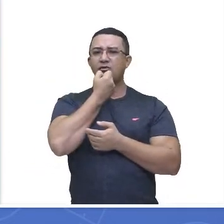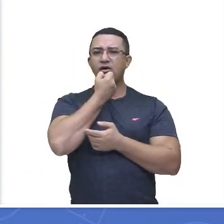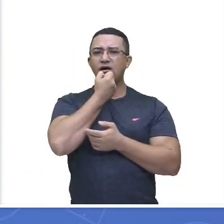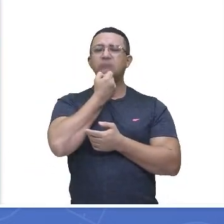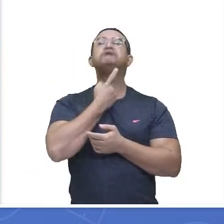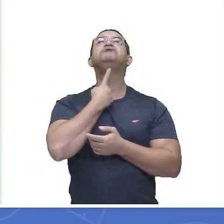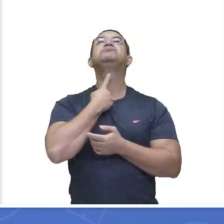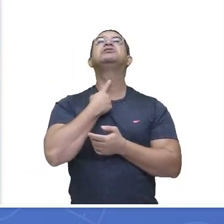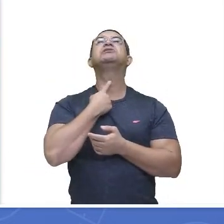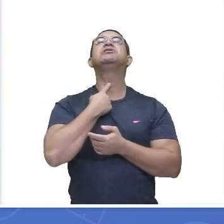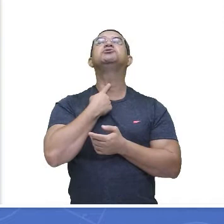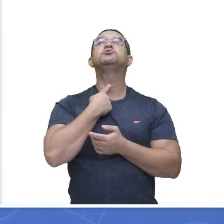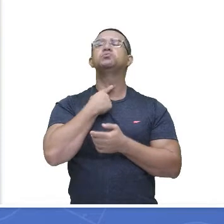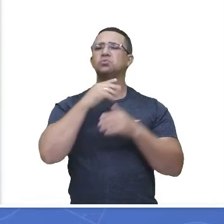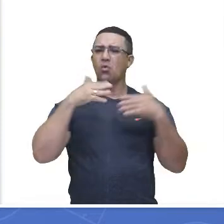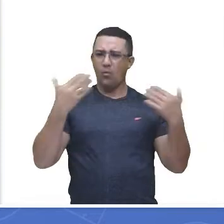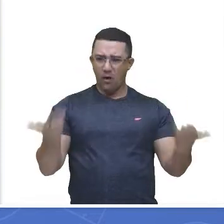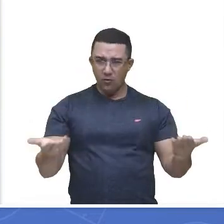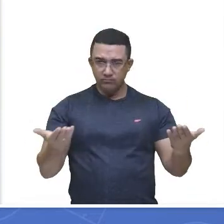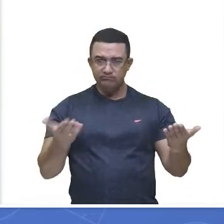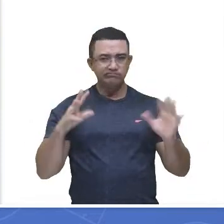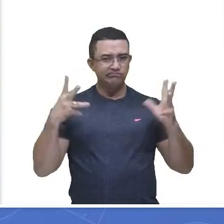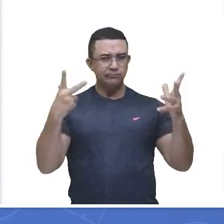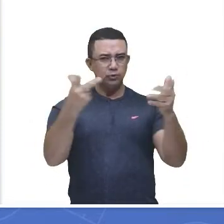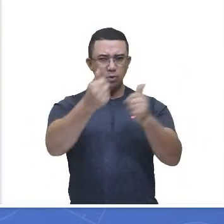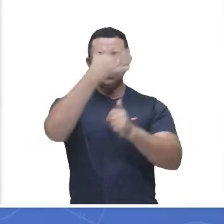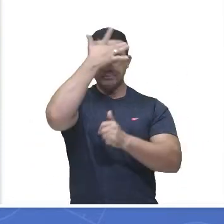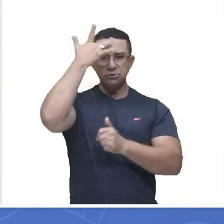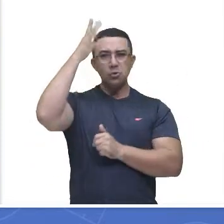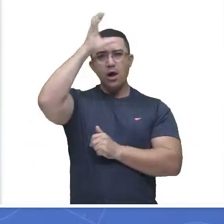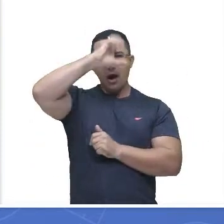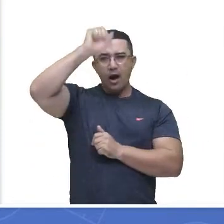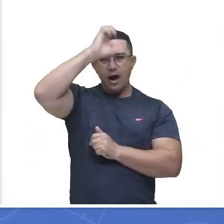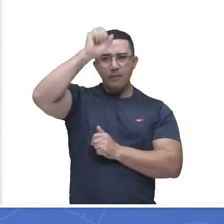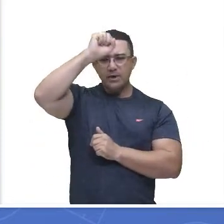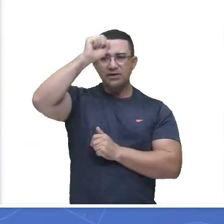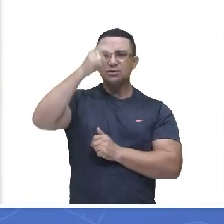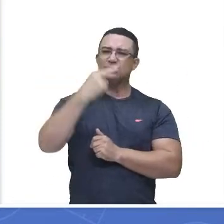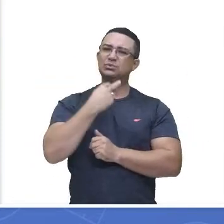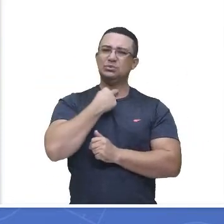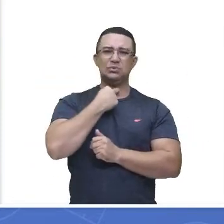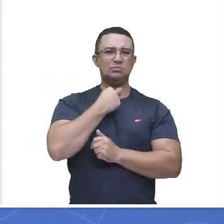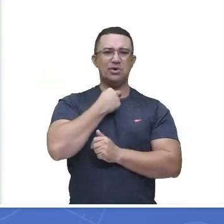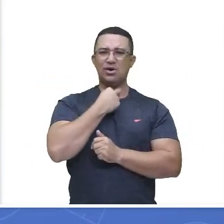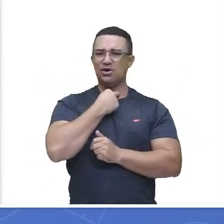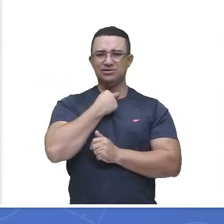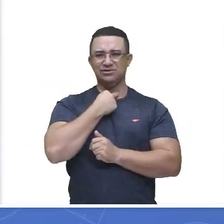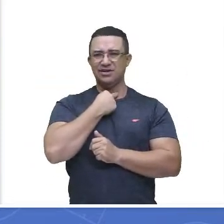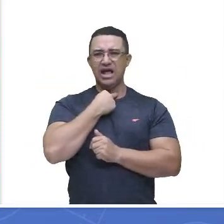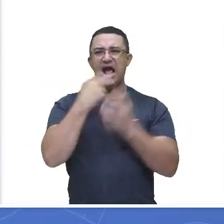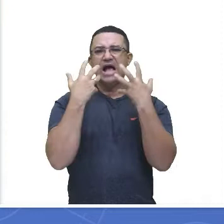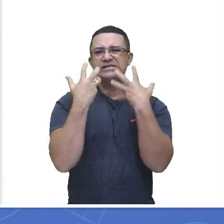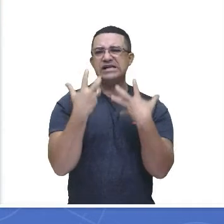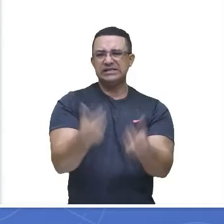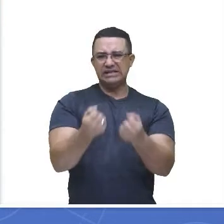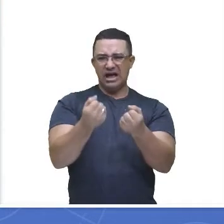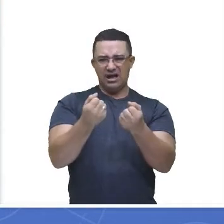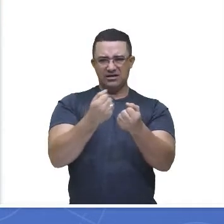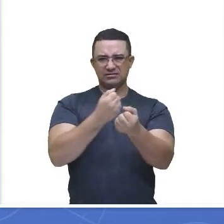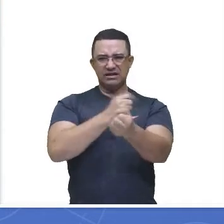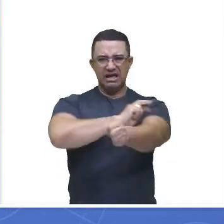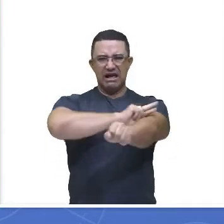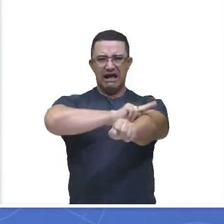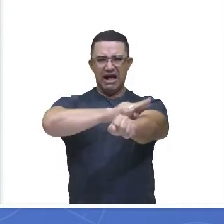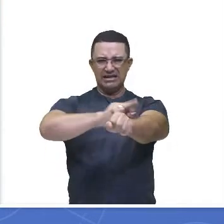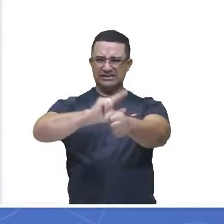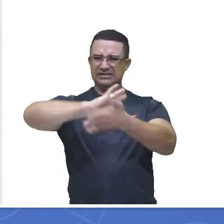é o desejo dessa pessoa? Que todos aprendam que não se pode mais tolerar o racismo, o